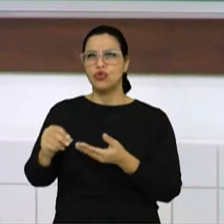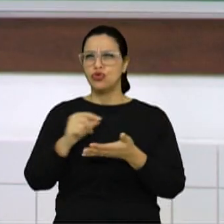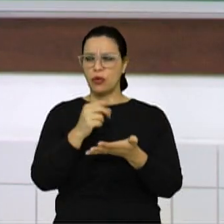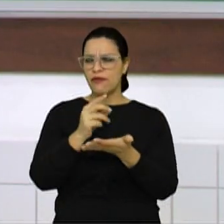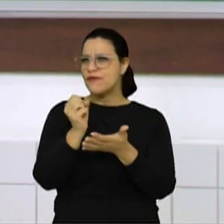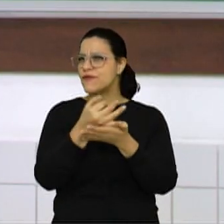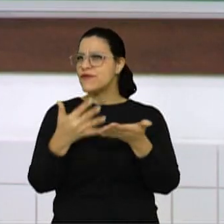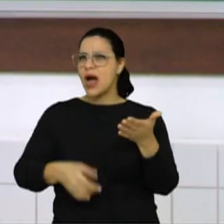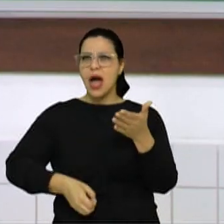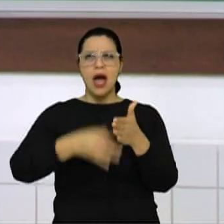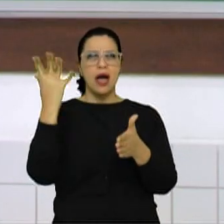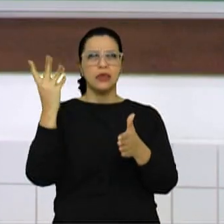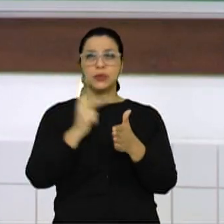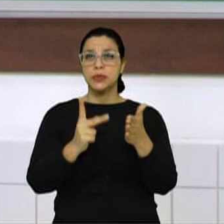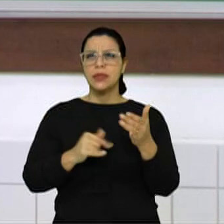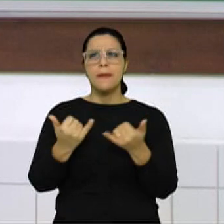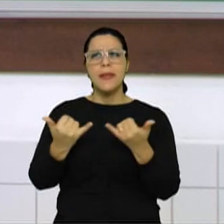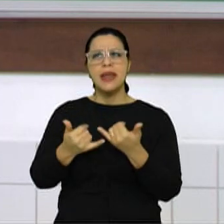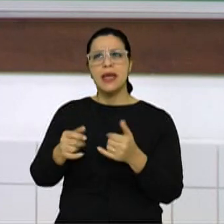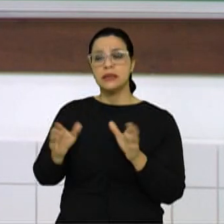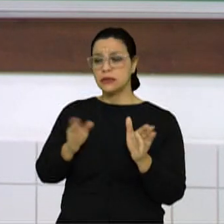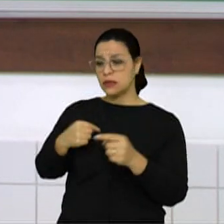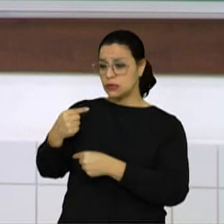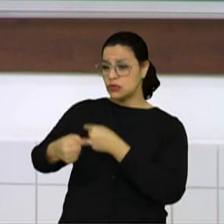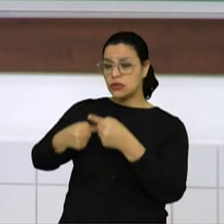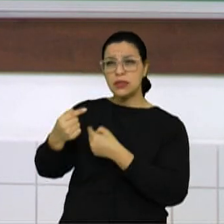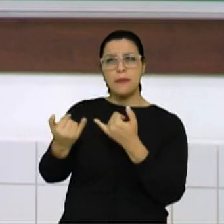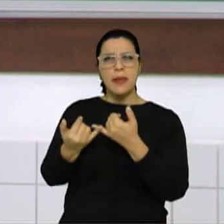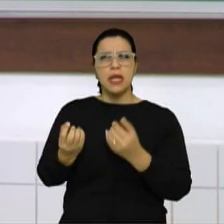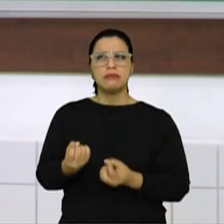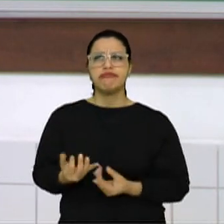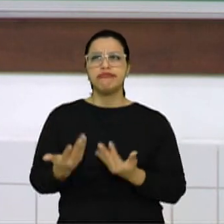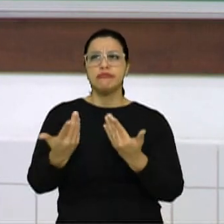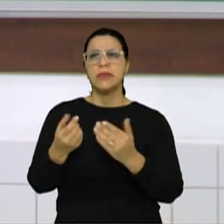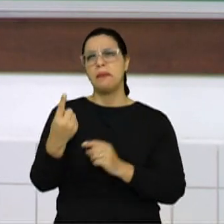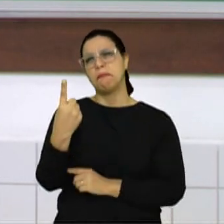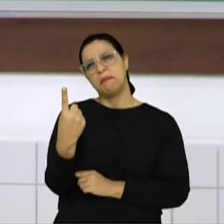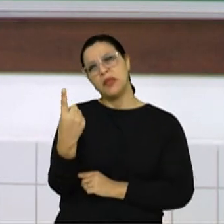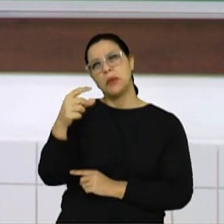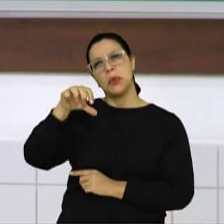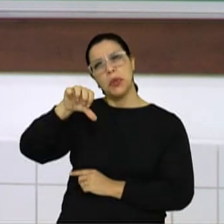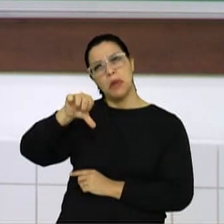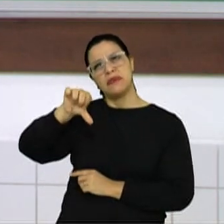geração parece ter apenas uma efervescência, né? Que lá por volta de